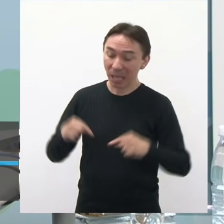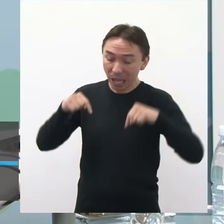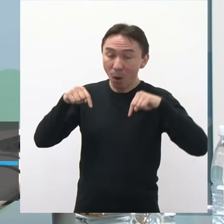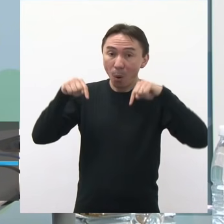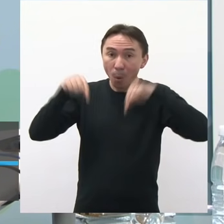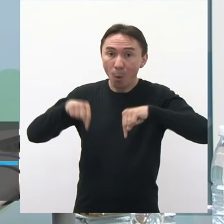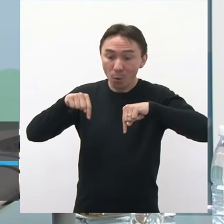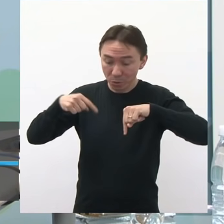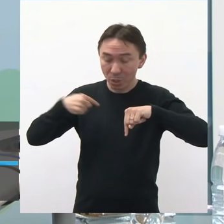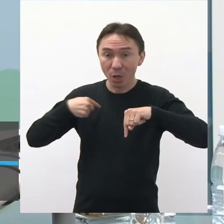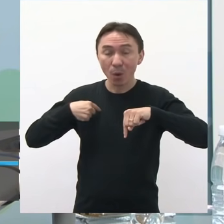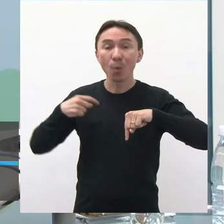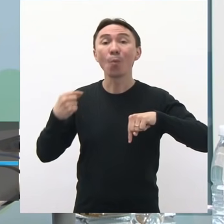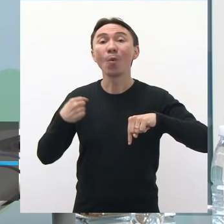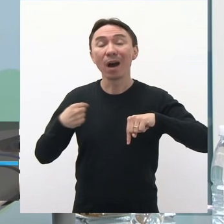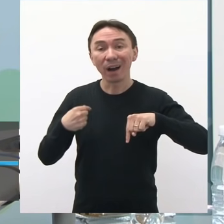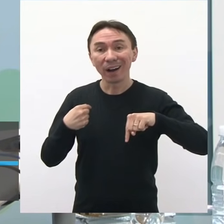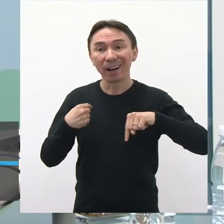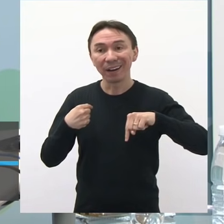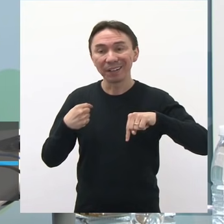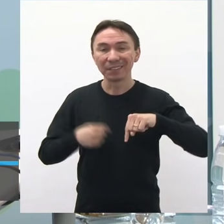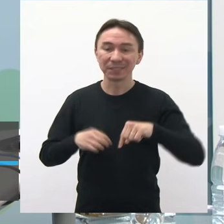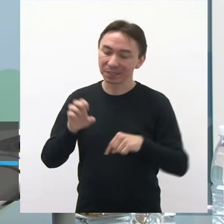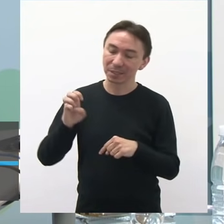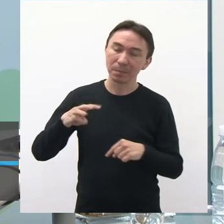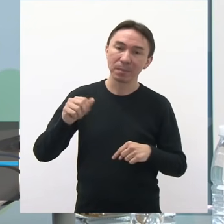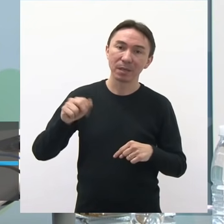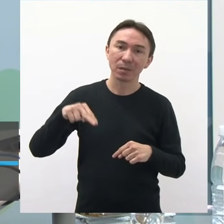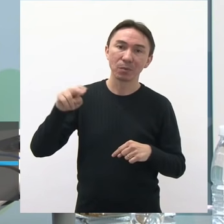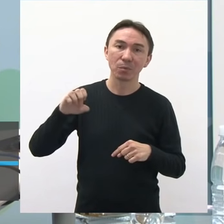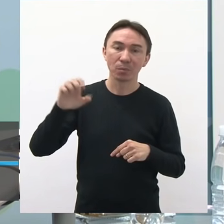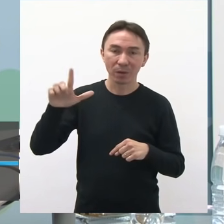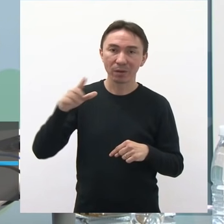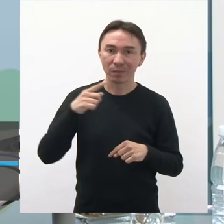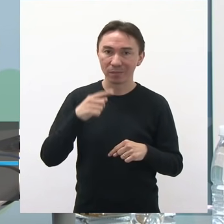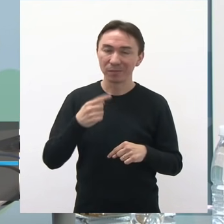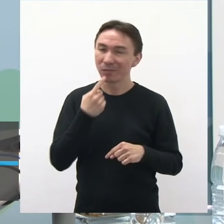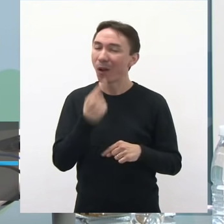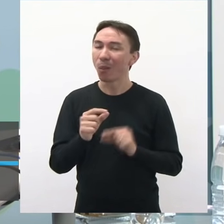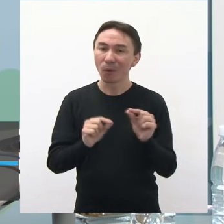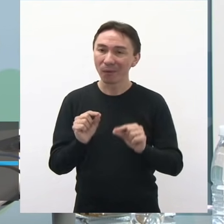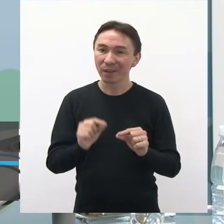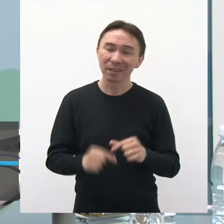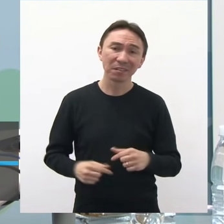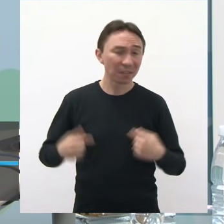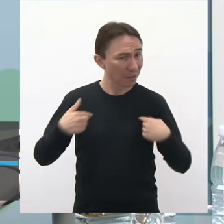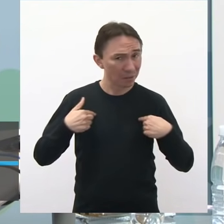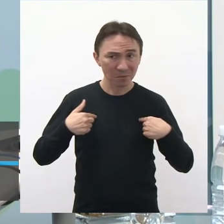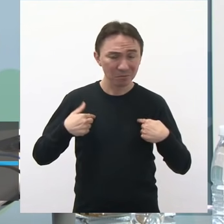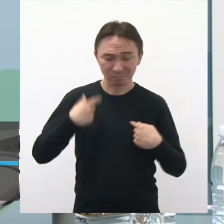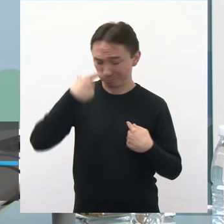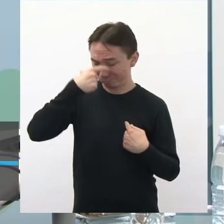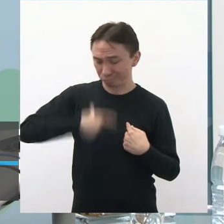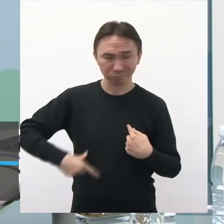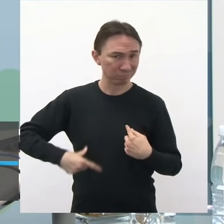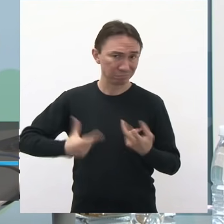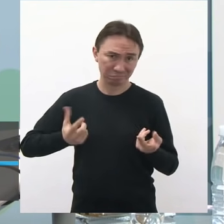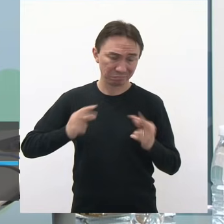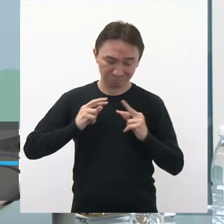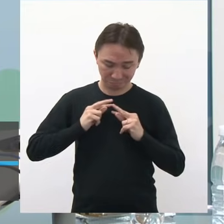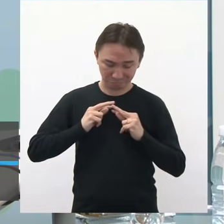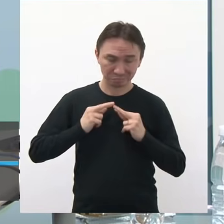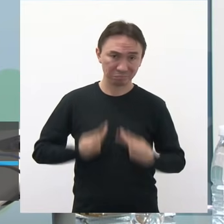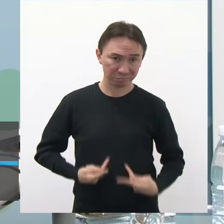sou? Então, o Emanuel, que é aluno da professora Roberta, disse assim, quem eu sou? Eu sou uma pessoa, sou um ser humano, né? E